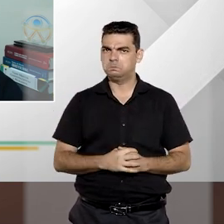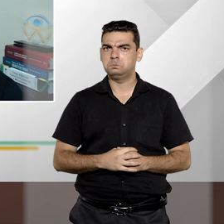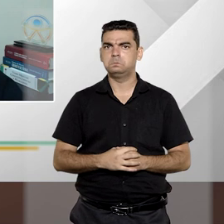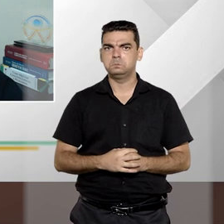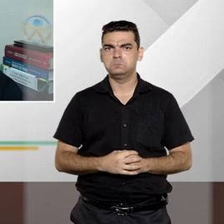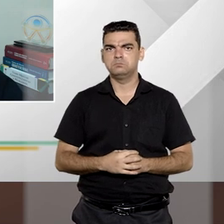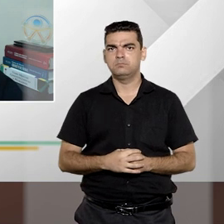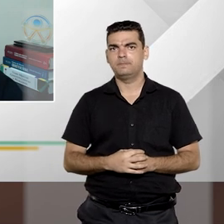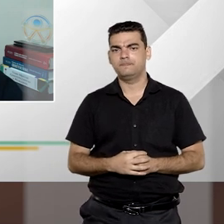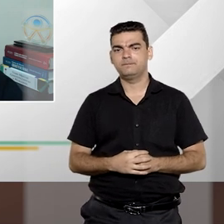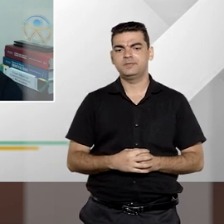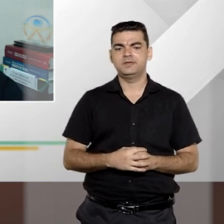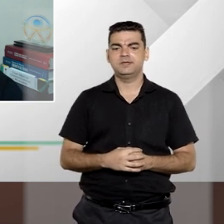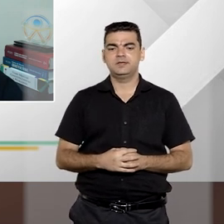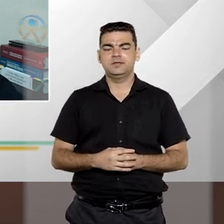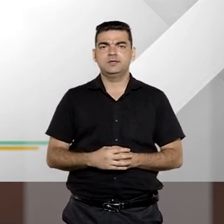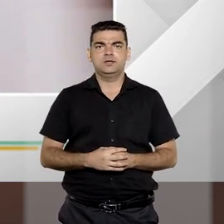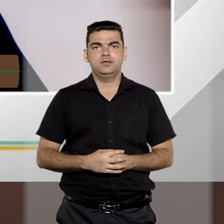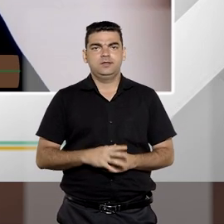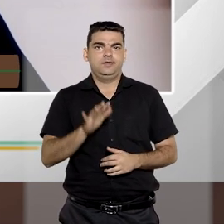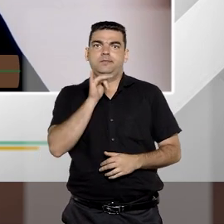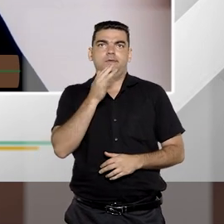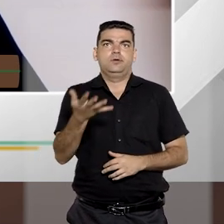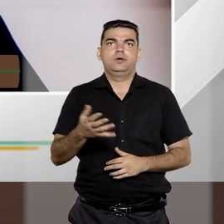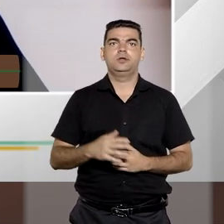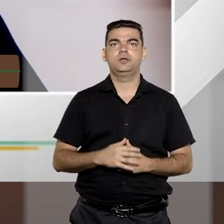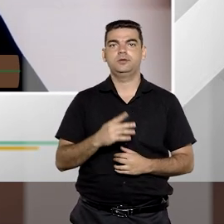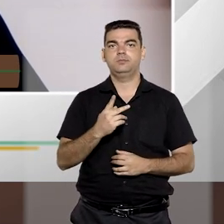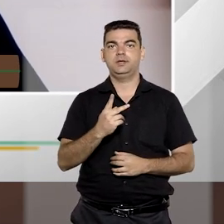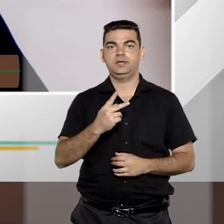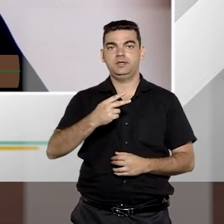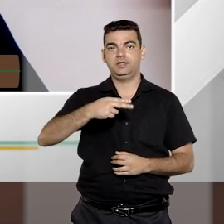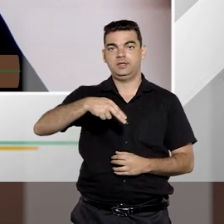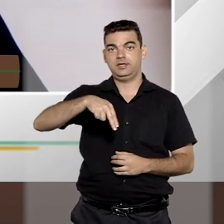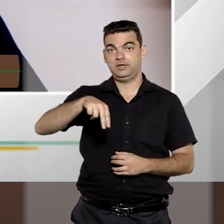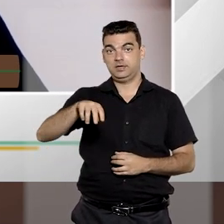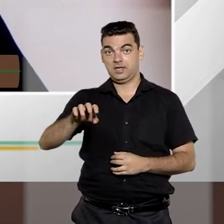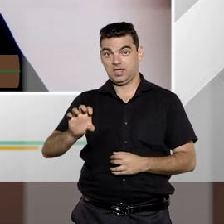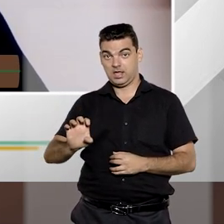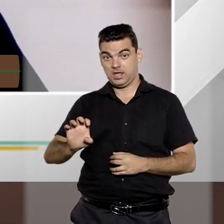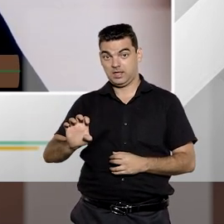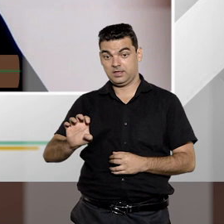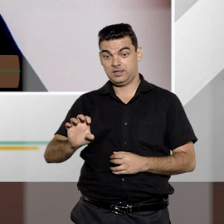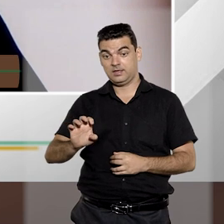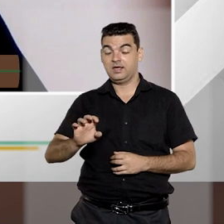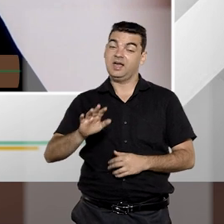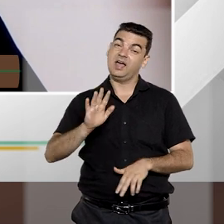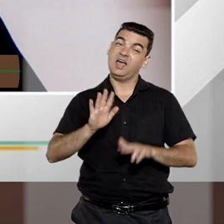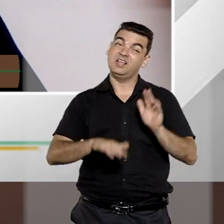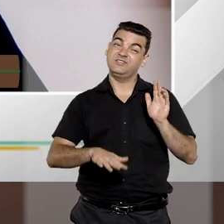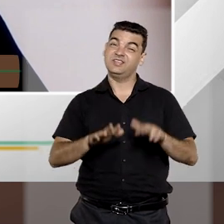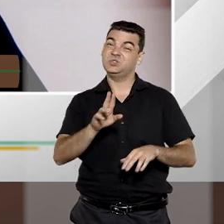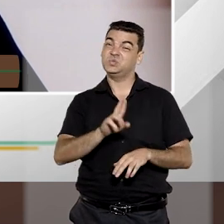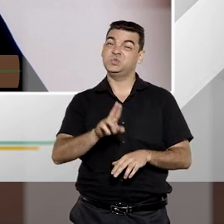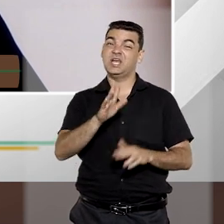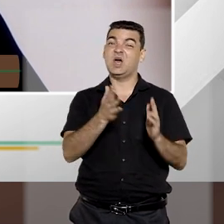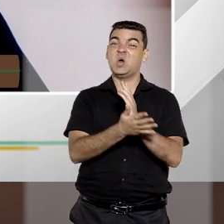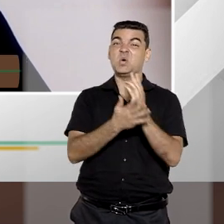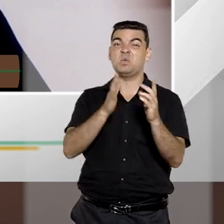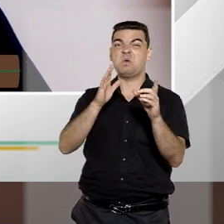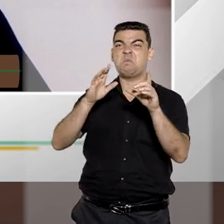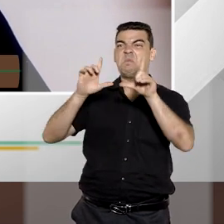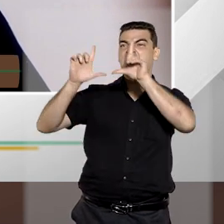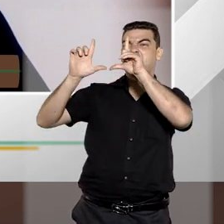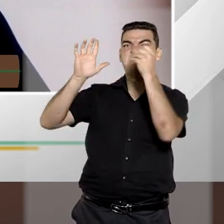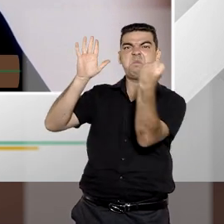né? Assim, porque, na verdade, por exemplo, PNE, pessoa com necessidades especiais, é algo que nós ainda vemos, inclusive, em placas